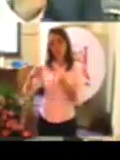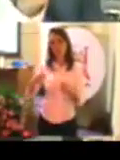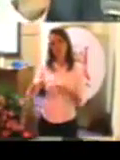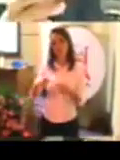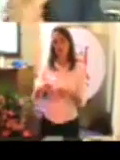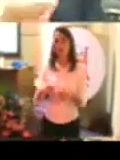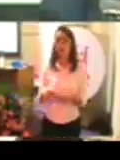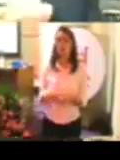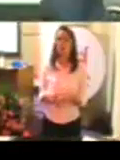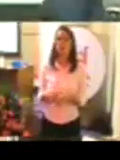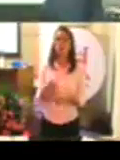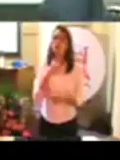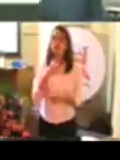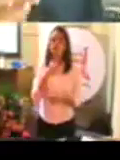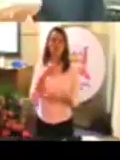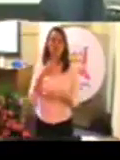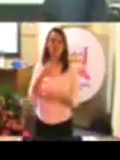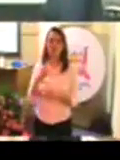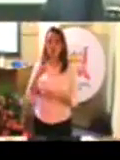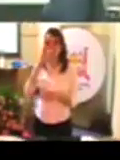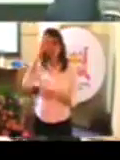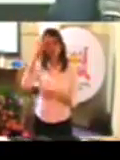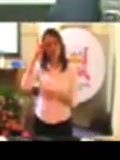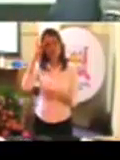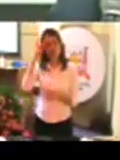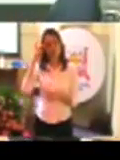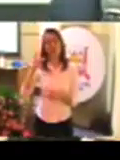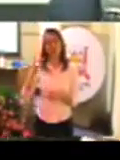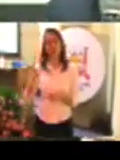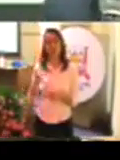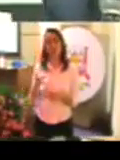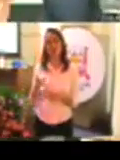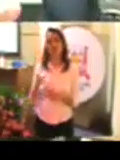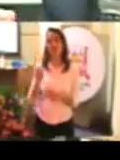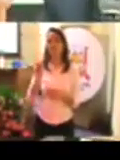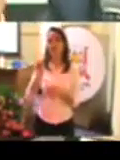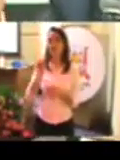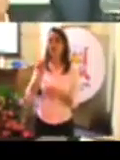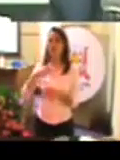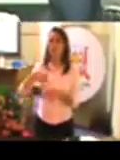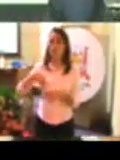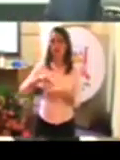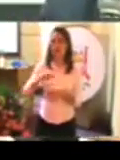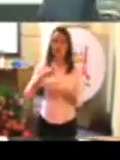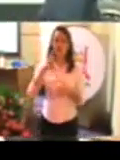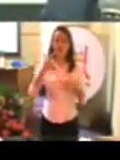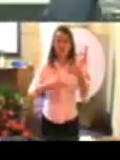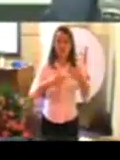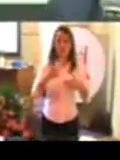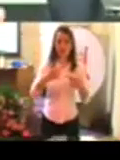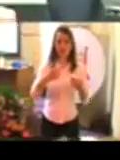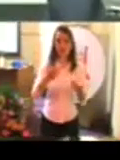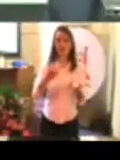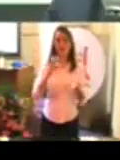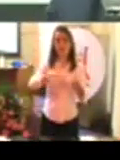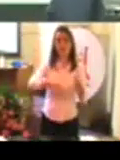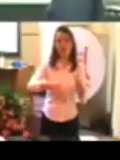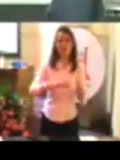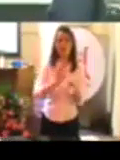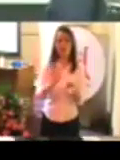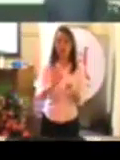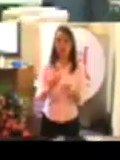Não se admite mais hoje que um cidadão vá a um órgão público e não